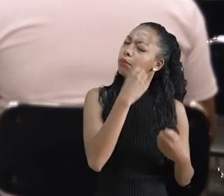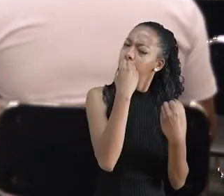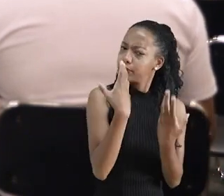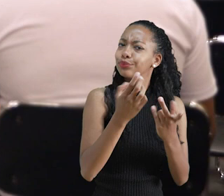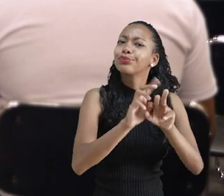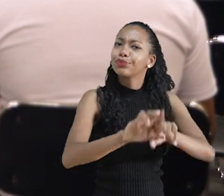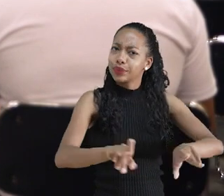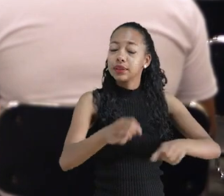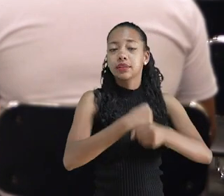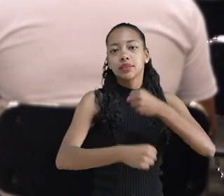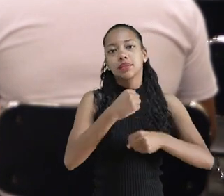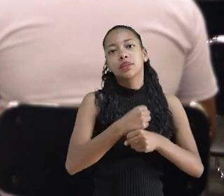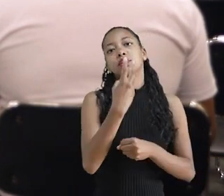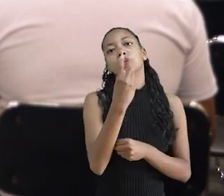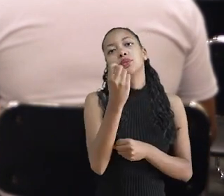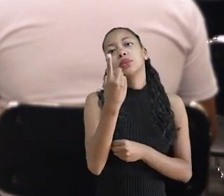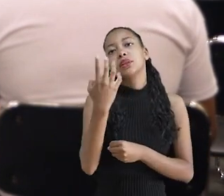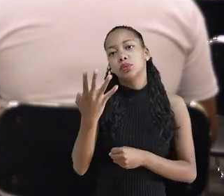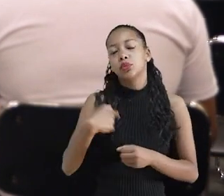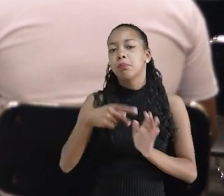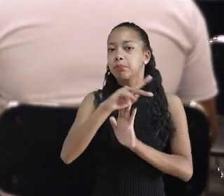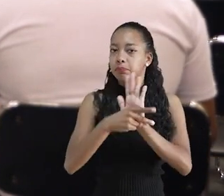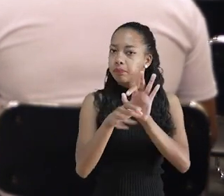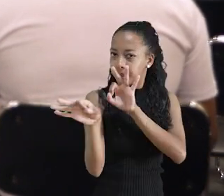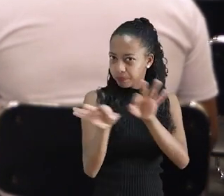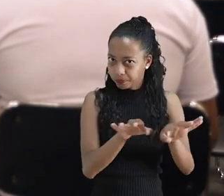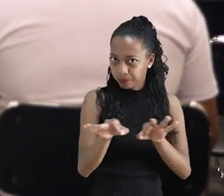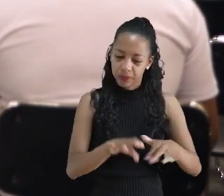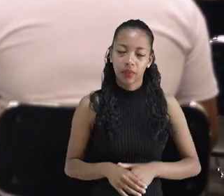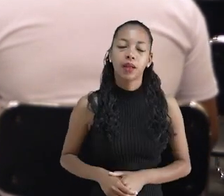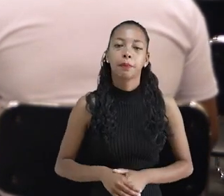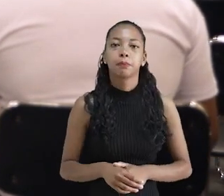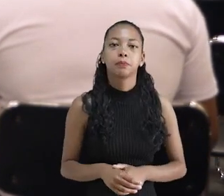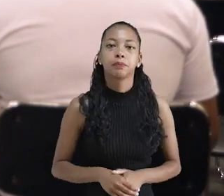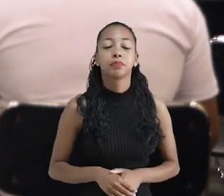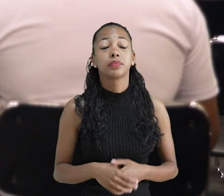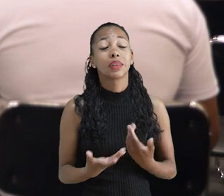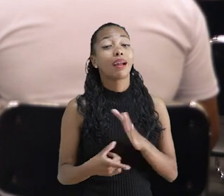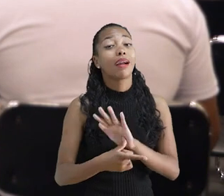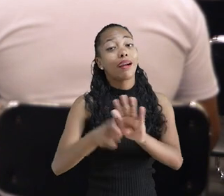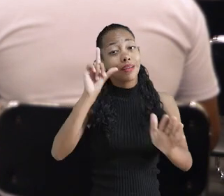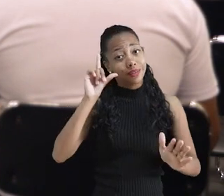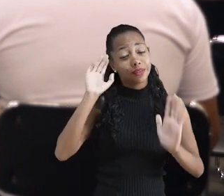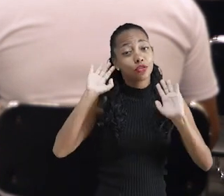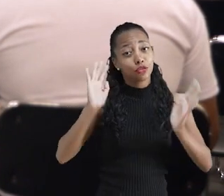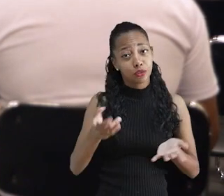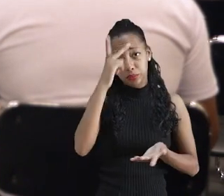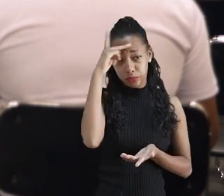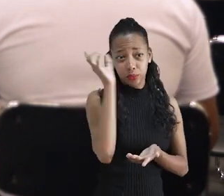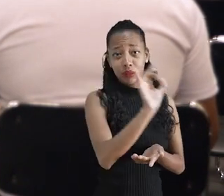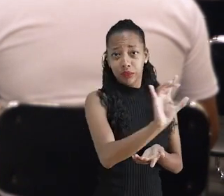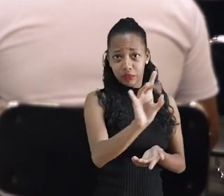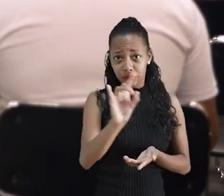tudo e aí surgiu 2014 oficialmente o projeto antes disso cada membro do coletivo já fazia